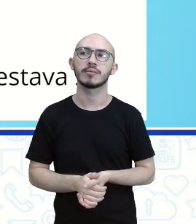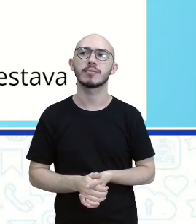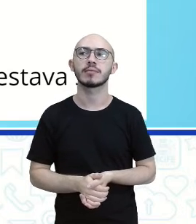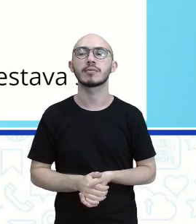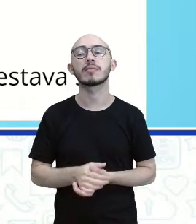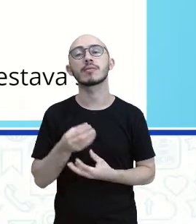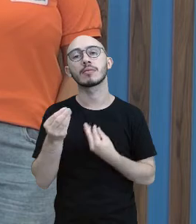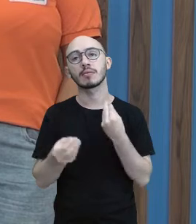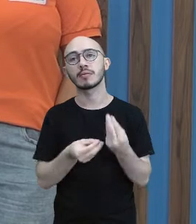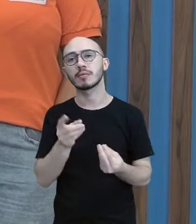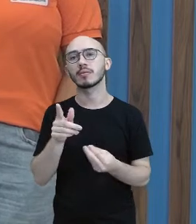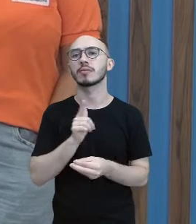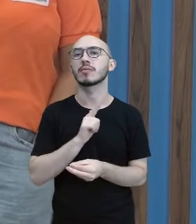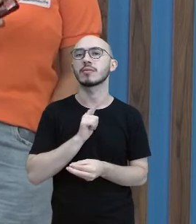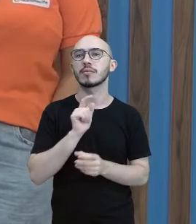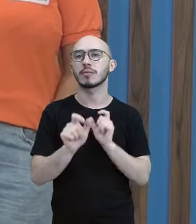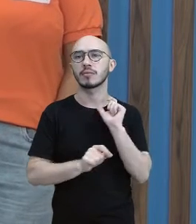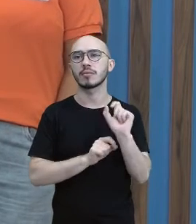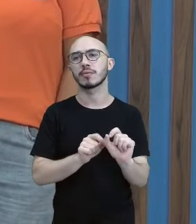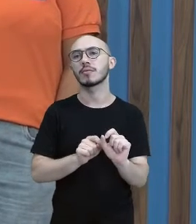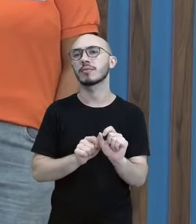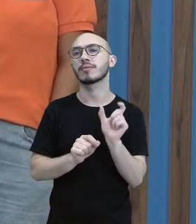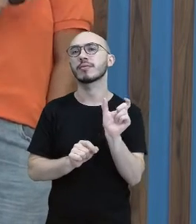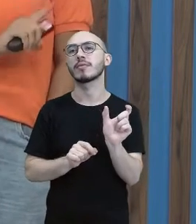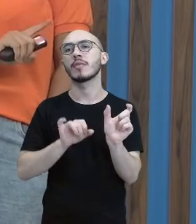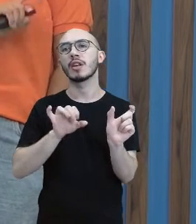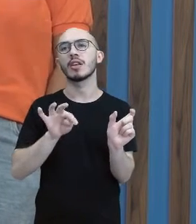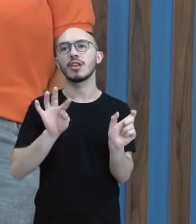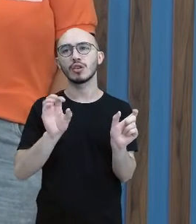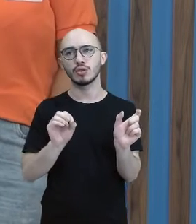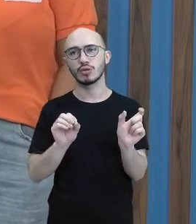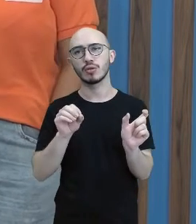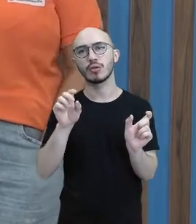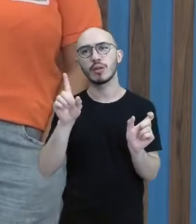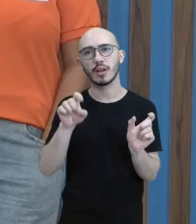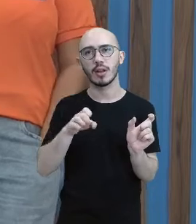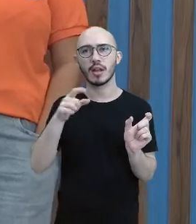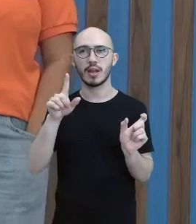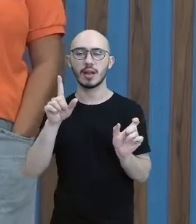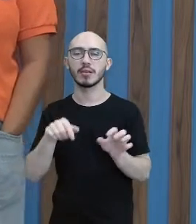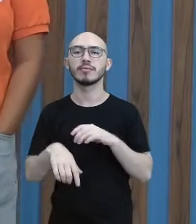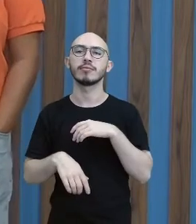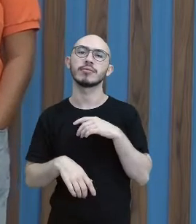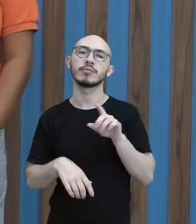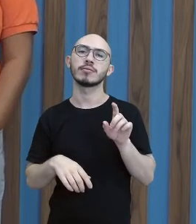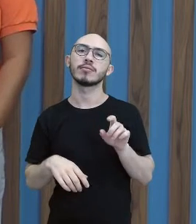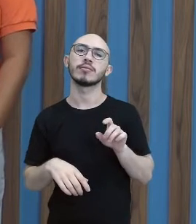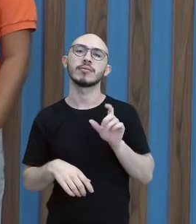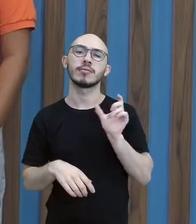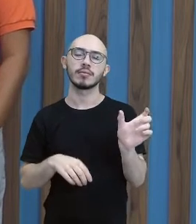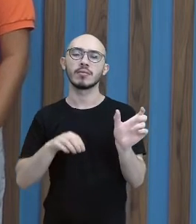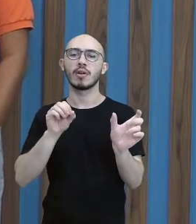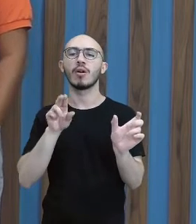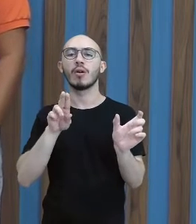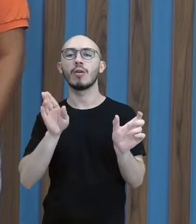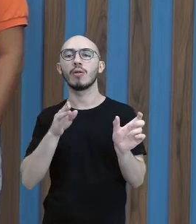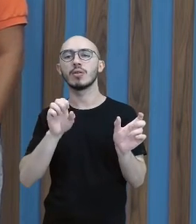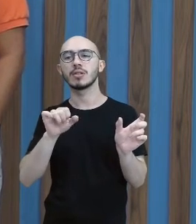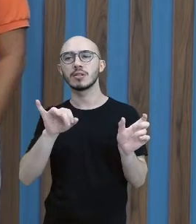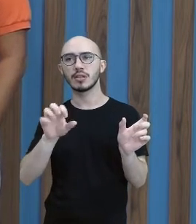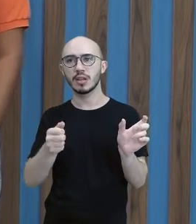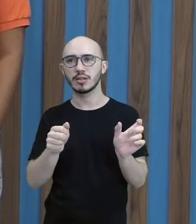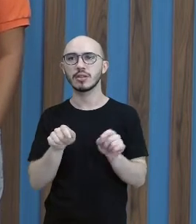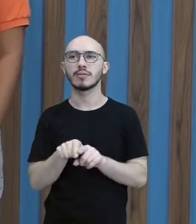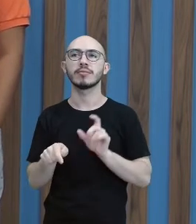Justamente com expressões como isto é, ou seja, por exemplo, ao meu ver. E aí são recursos argumentativos que